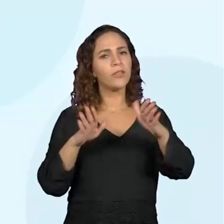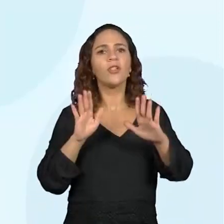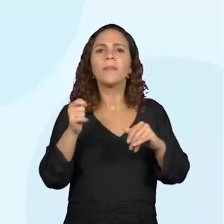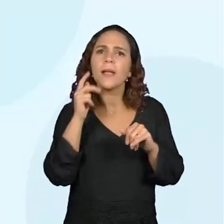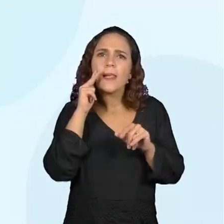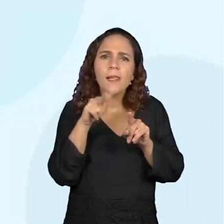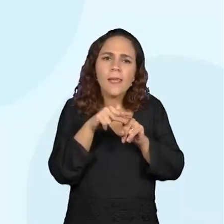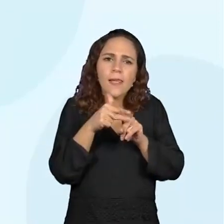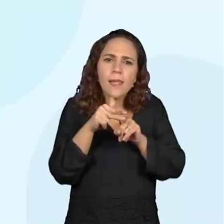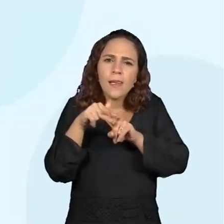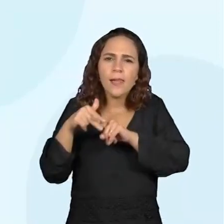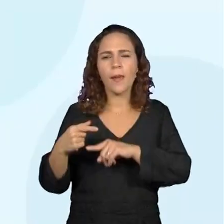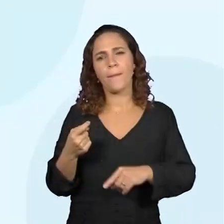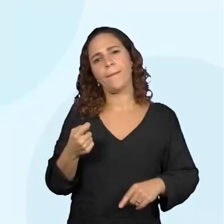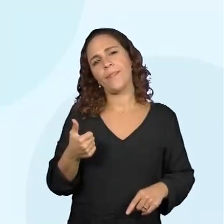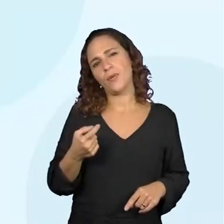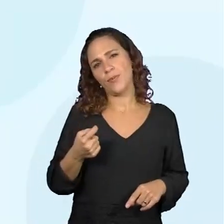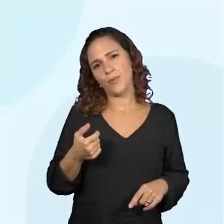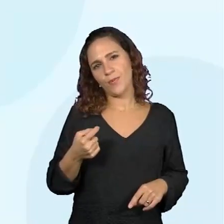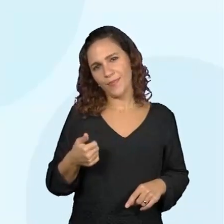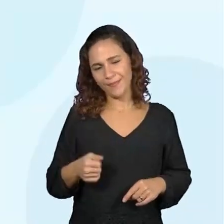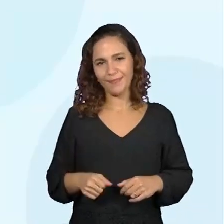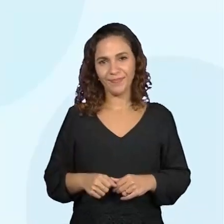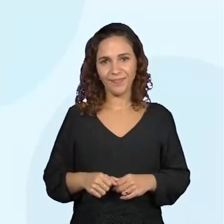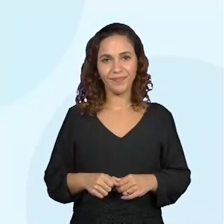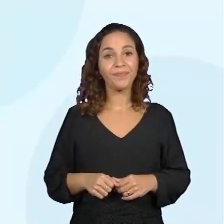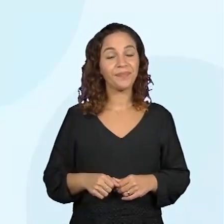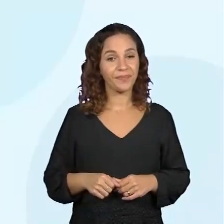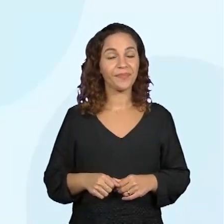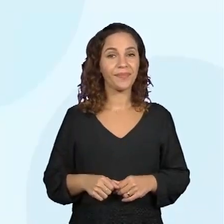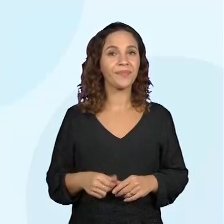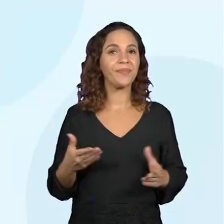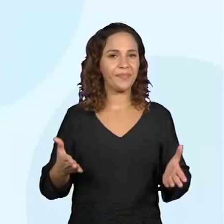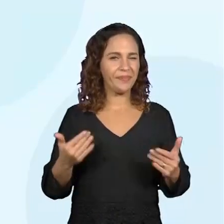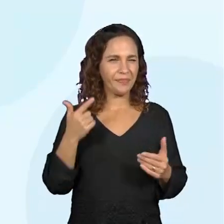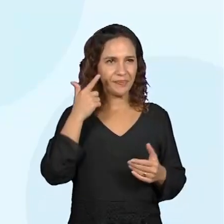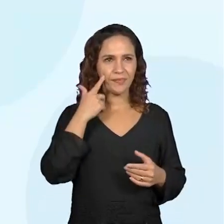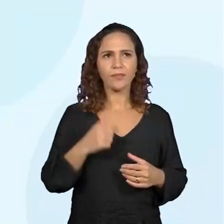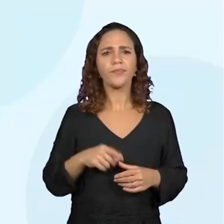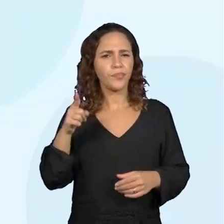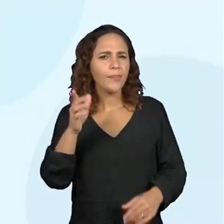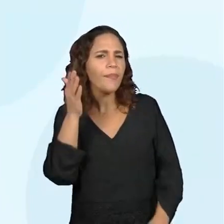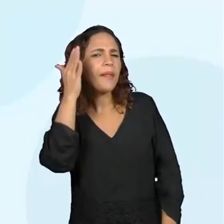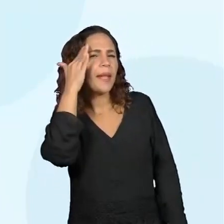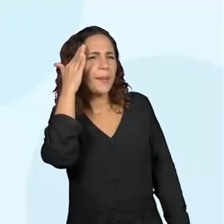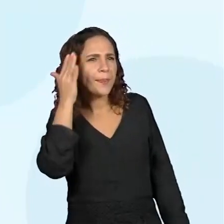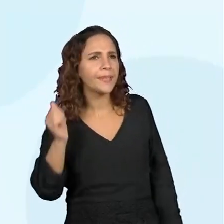aí continuar corrigindo algumas coisas. Isso, então começa ali o texto. Olha, você